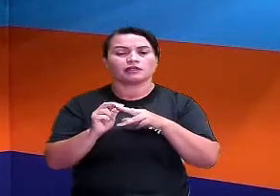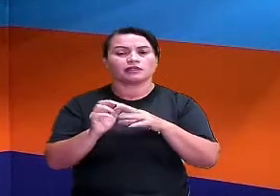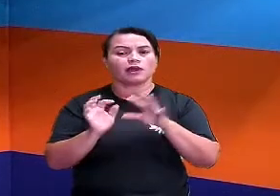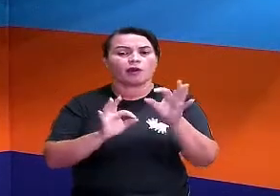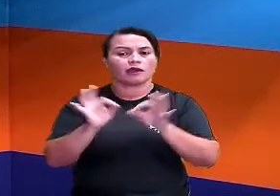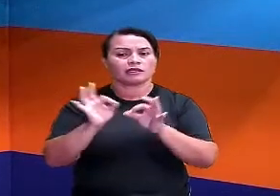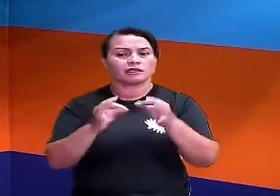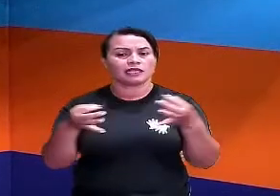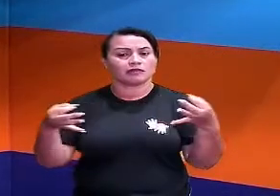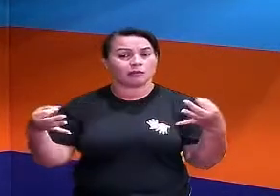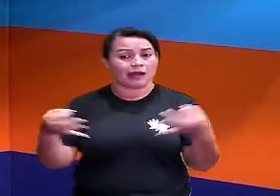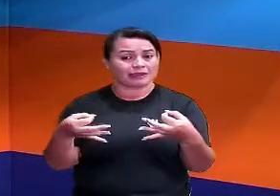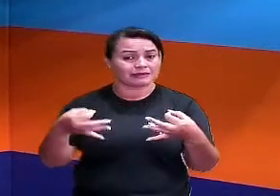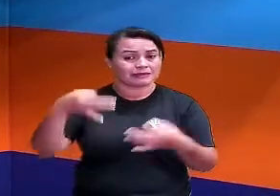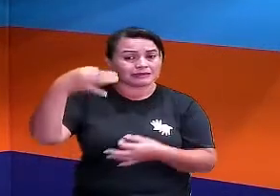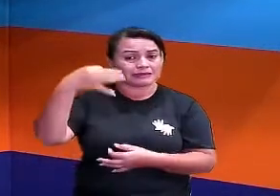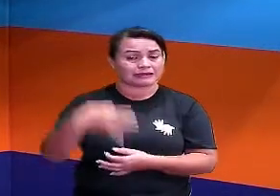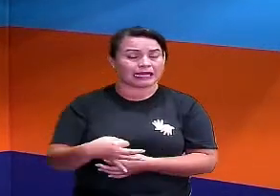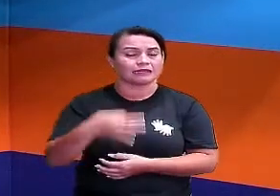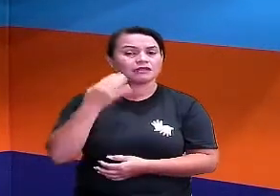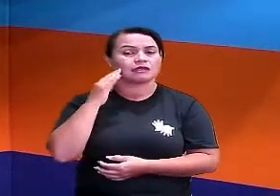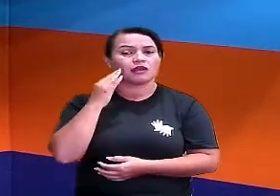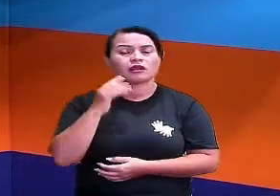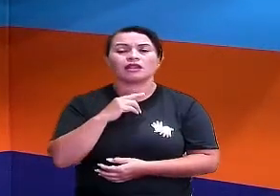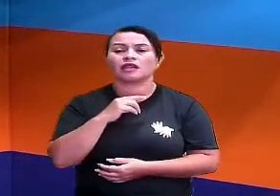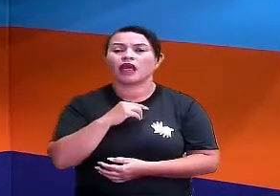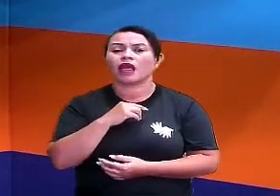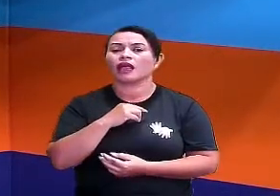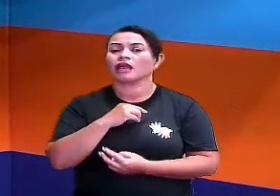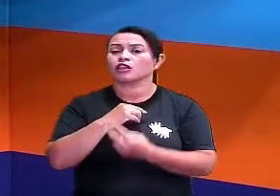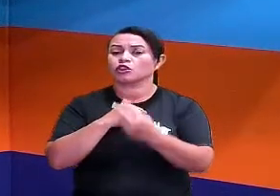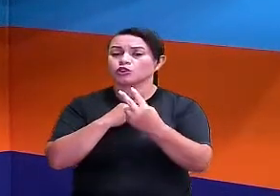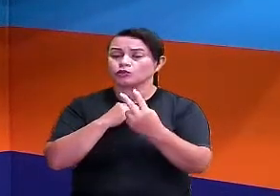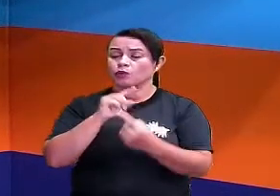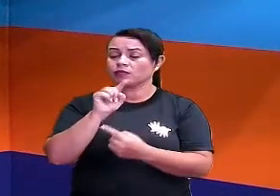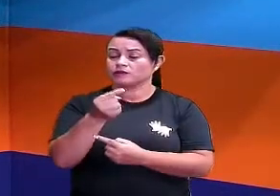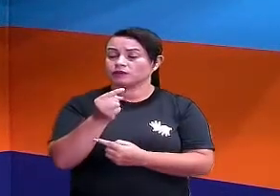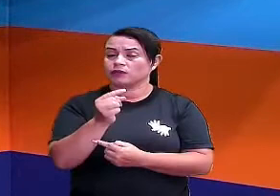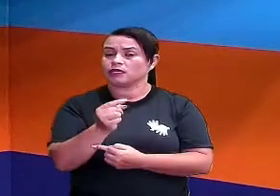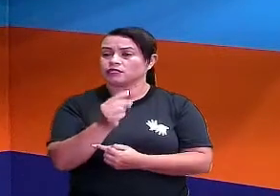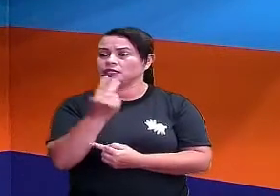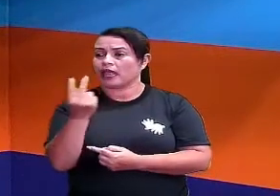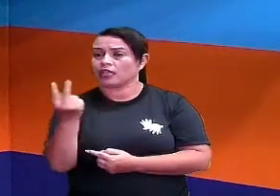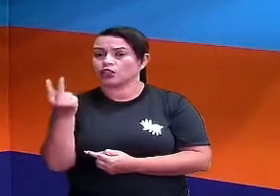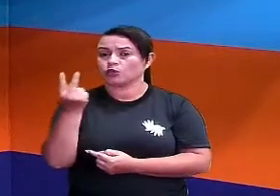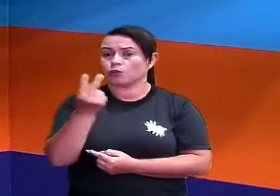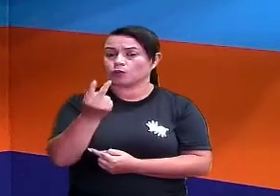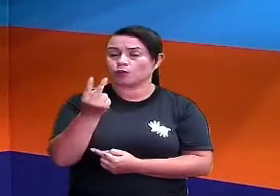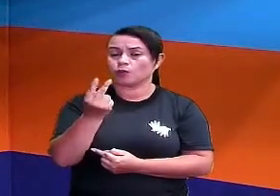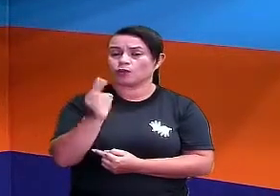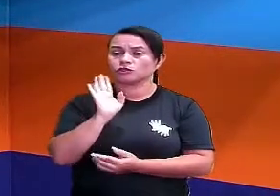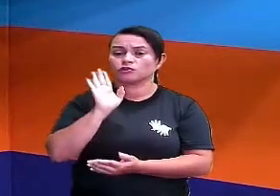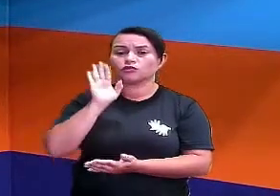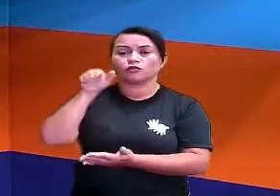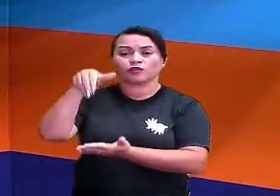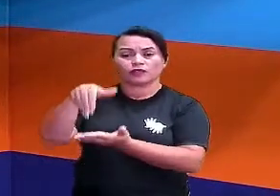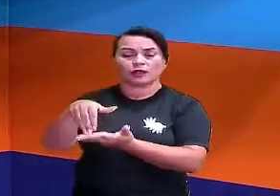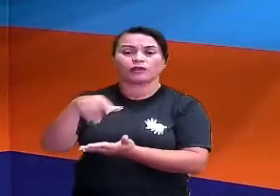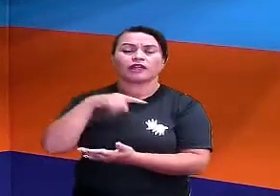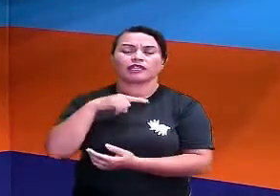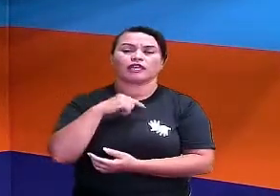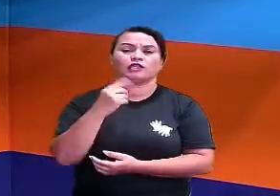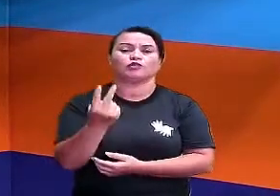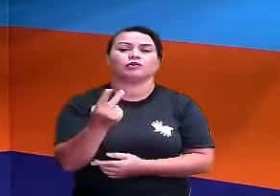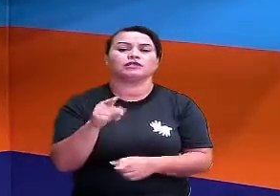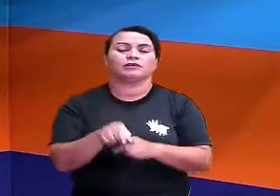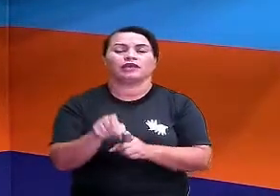forma correta. E lembrando, se tem duas casas decimais após a vírgula, nesses números que eu estou adicionando, no final do resultado eu terei duas